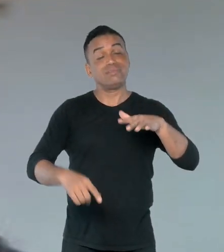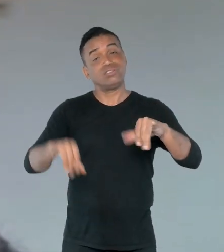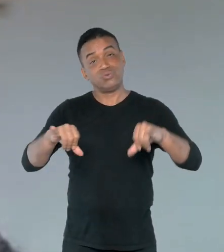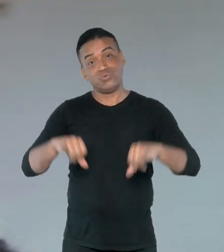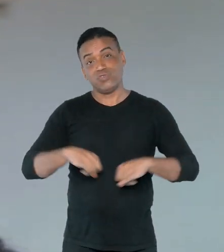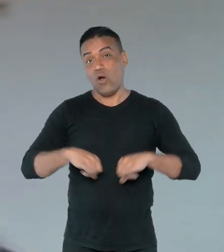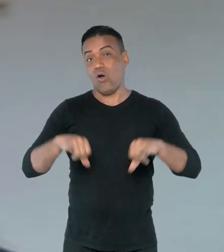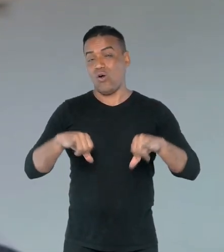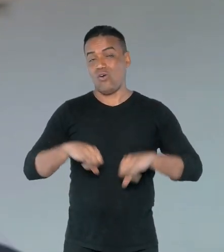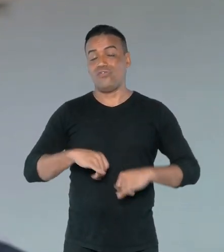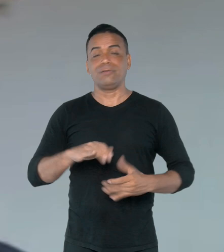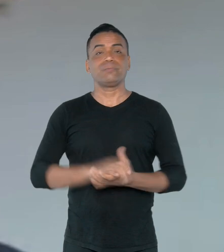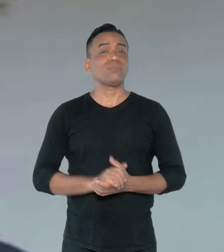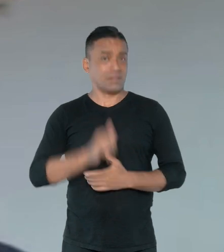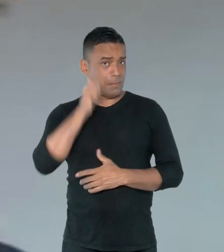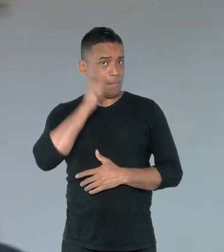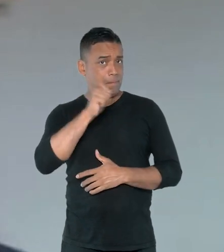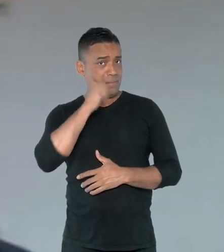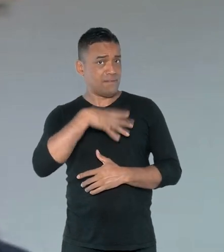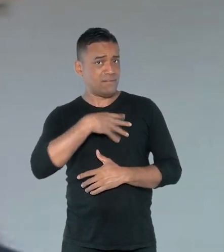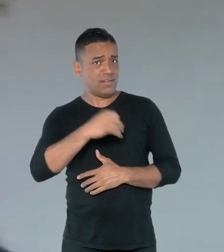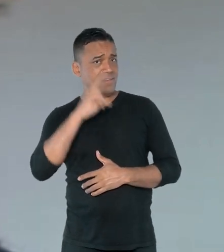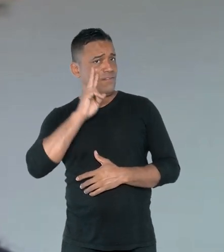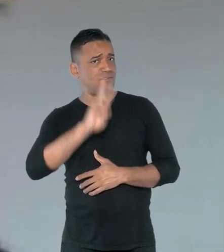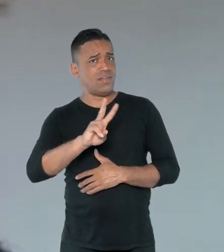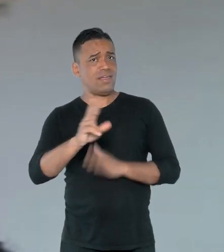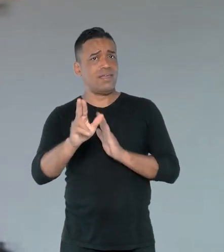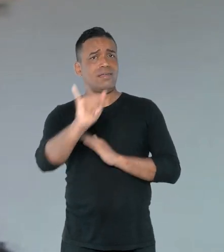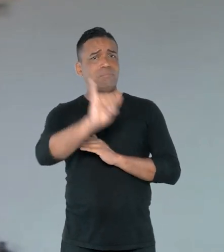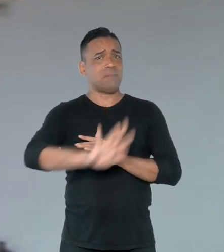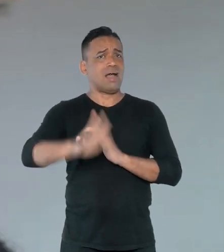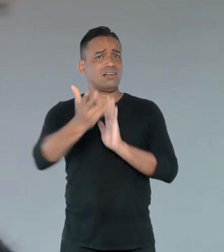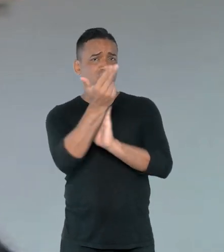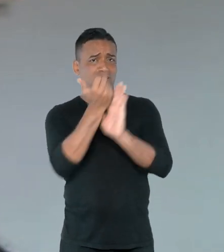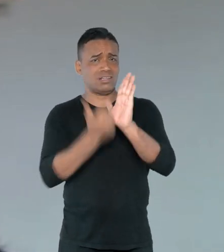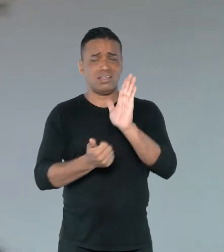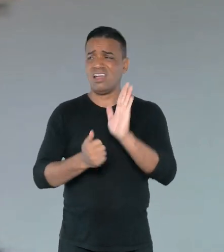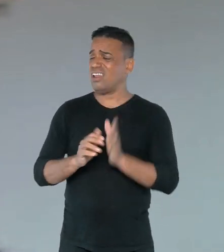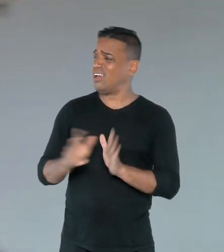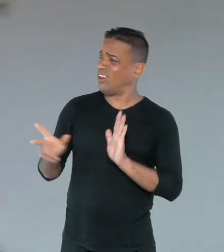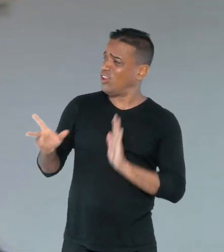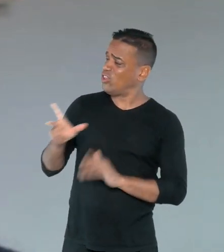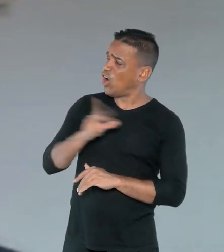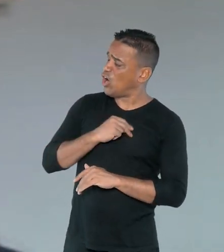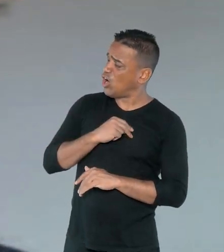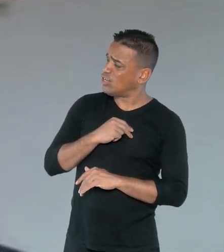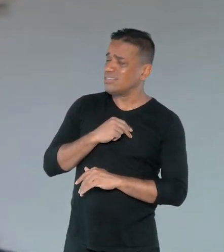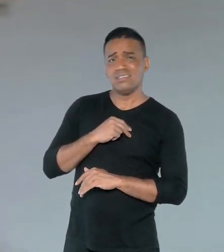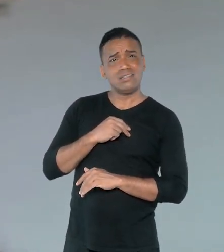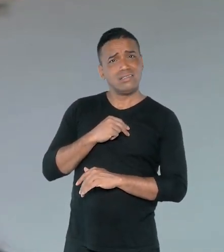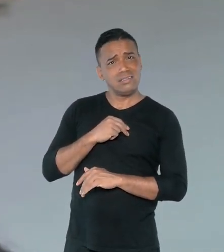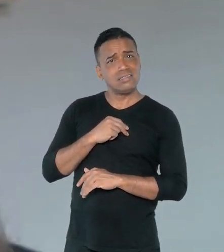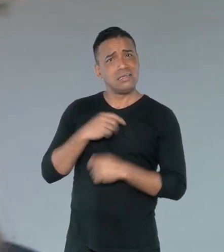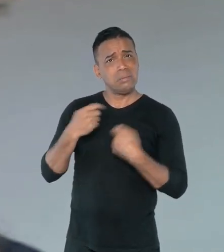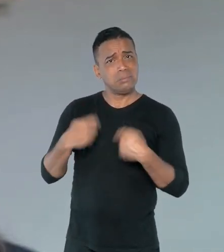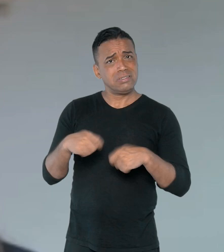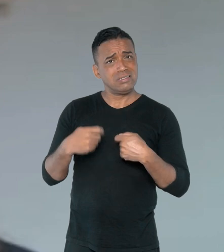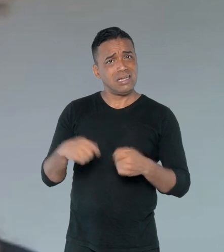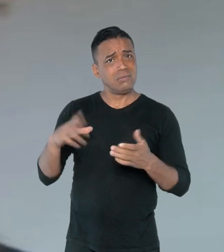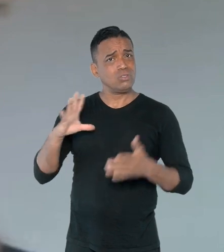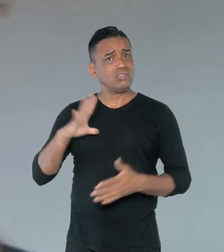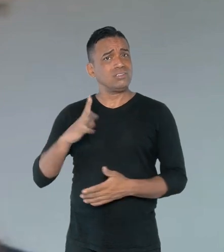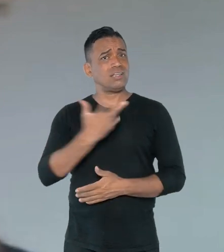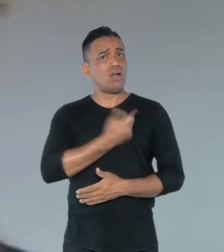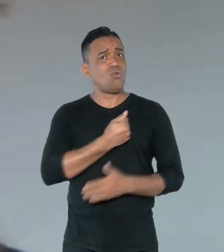aí a minha filha, quando ela vê essa cena, ela fica muito sensibilizada. Ela fala: nossa, mas precisamos salvar